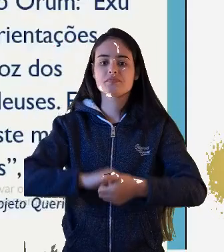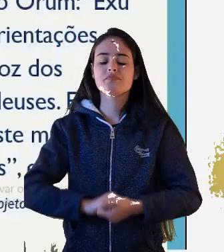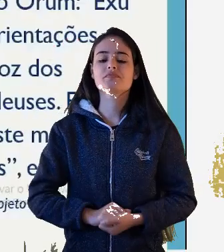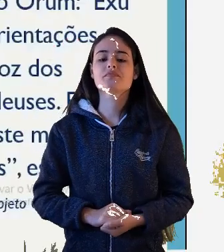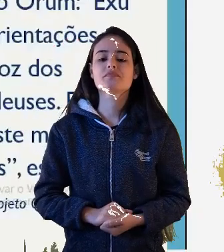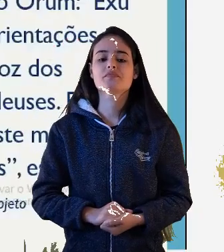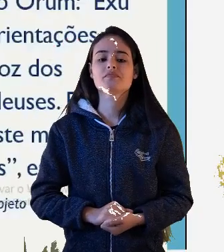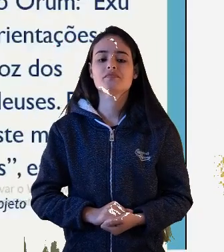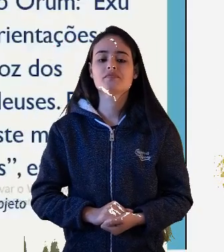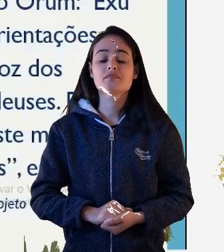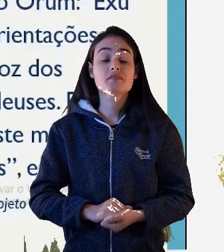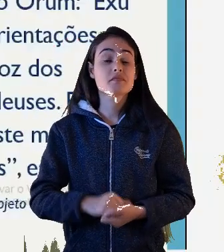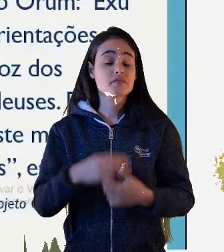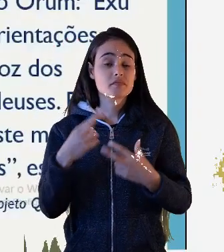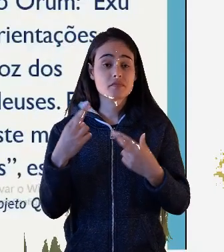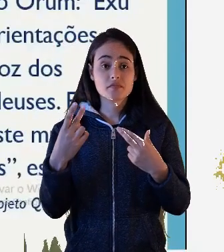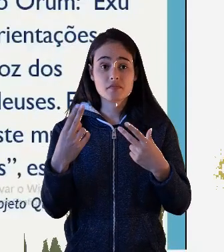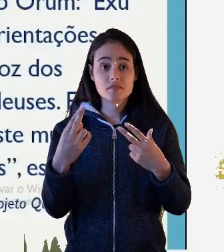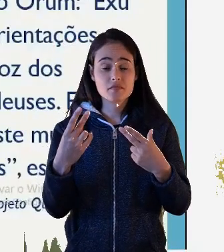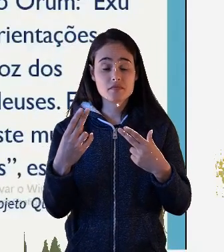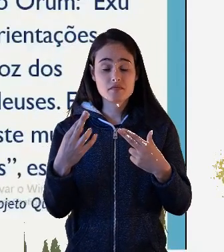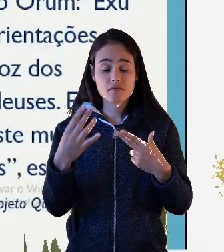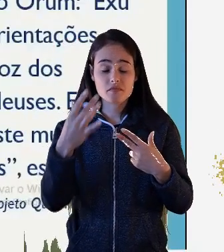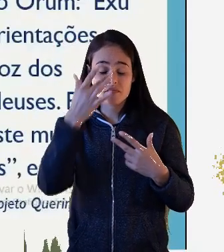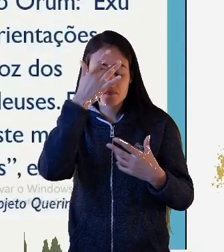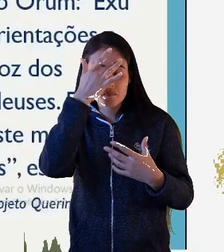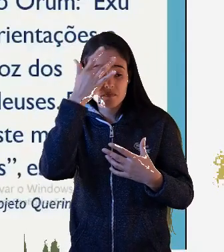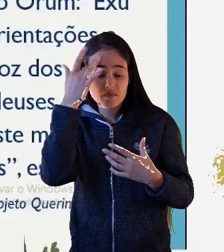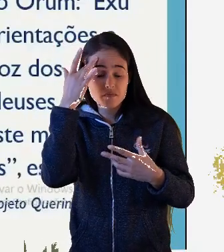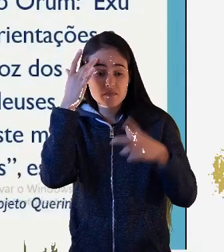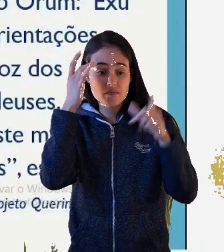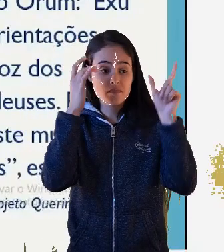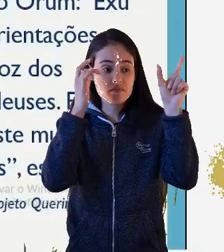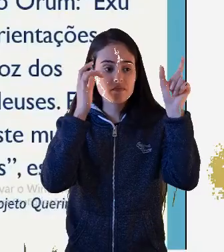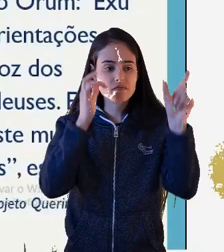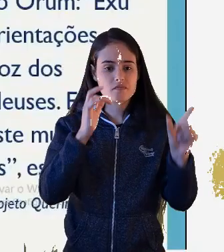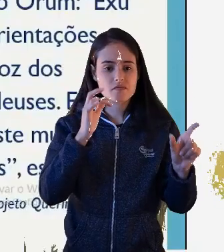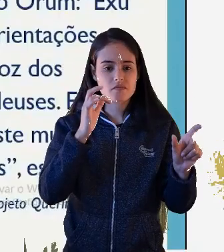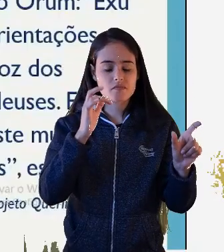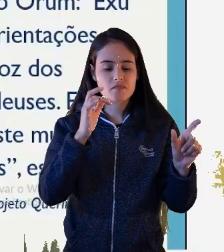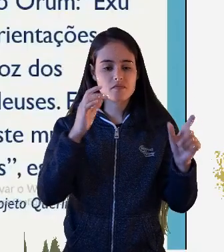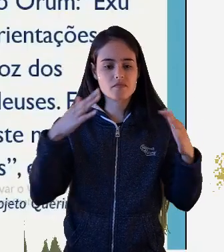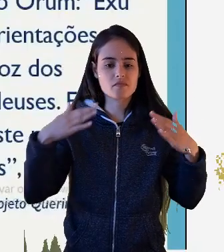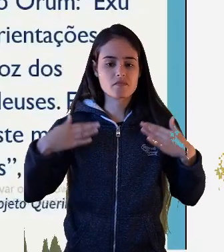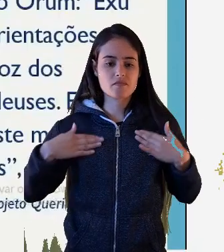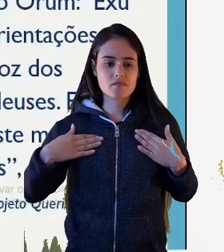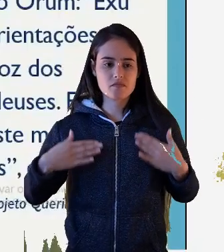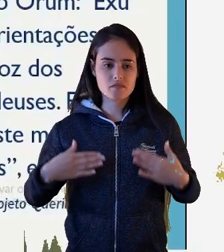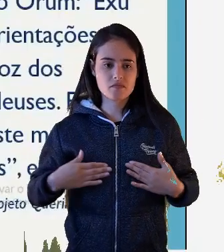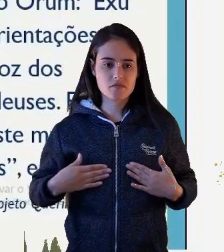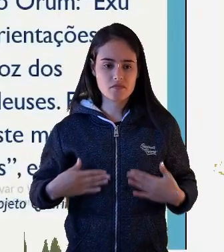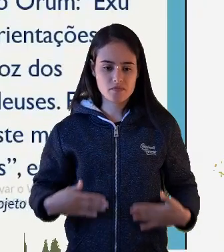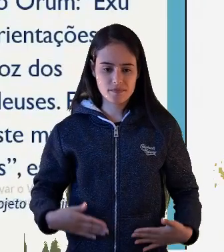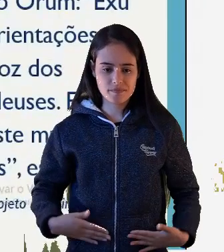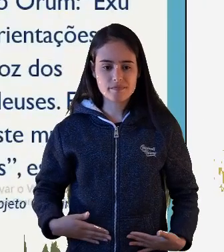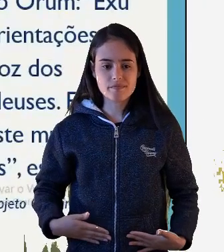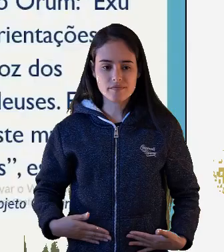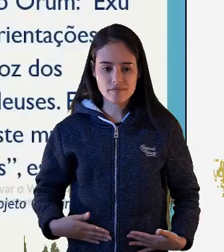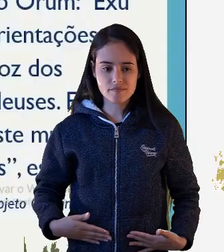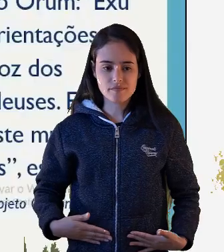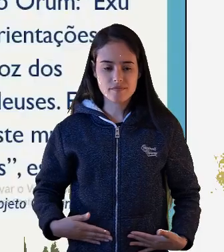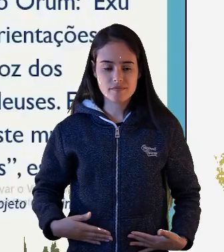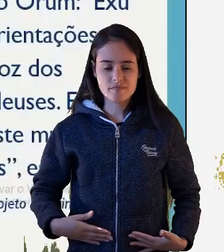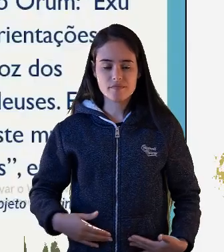Mas basicamente se mantém assim, né? Oxum é orixá das águas doces, né? Das cachoeiras, né? Dos